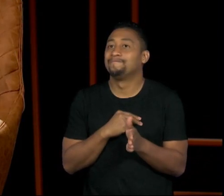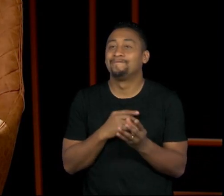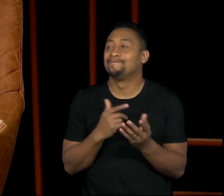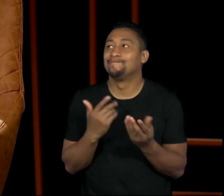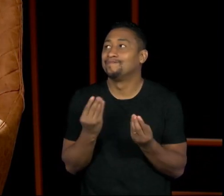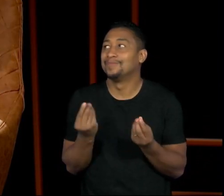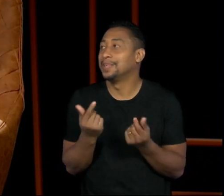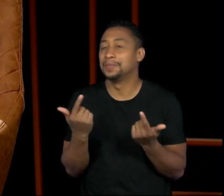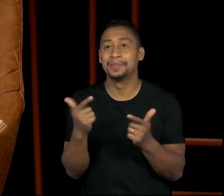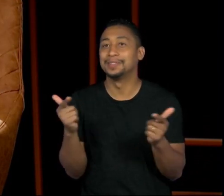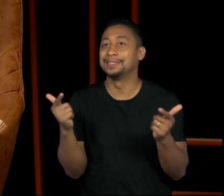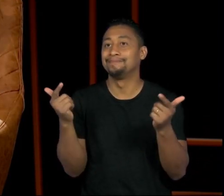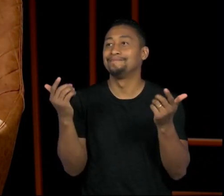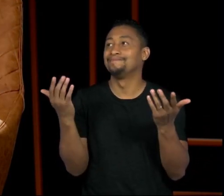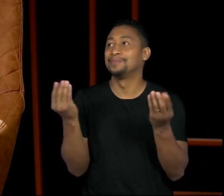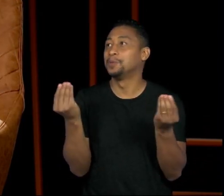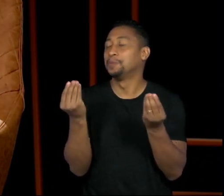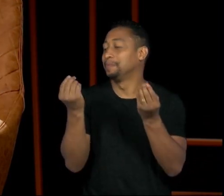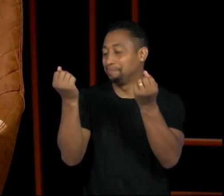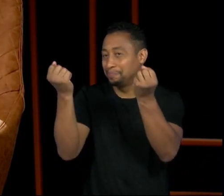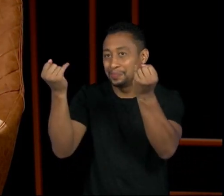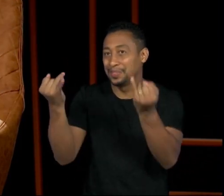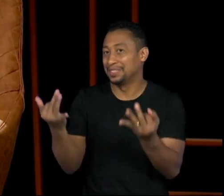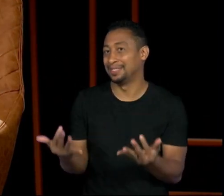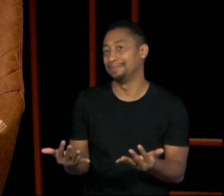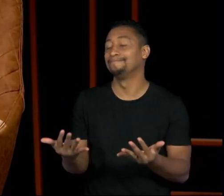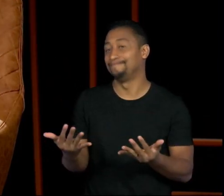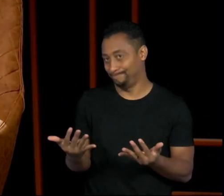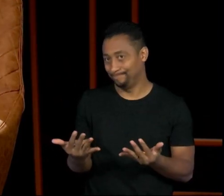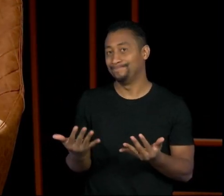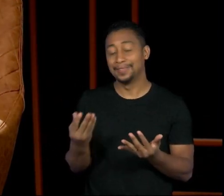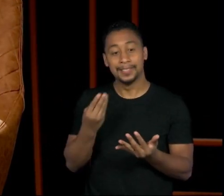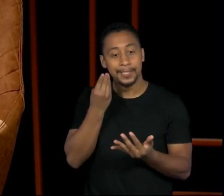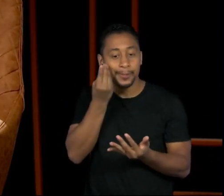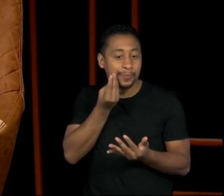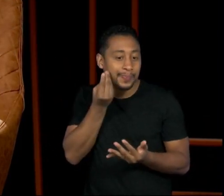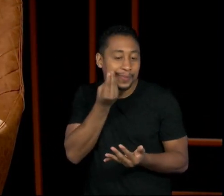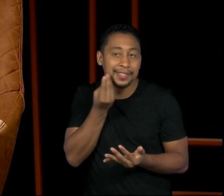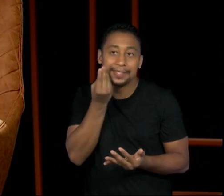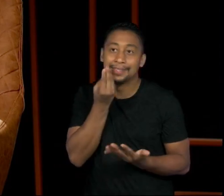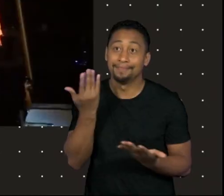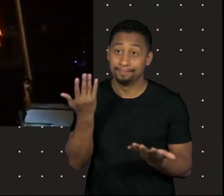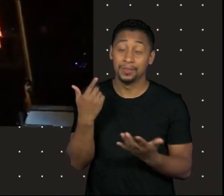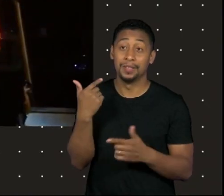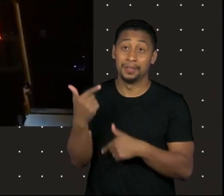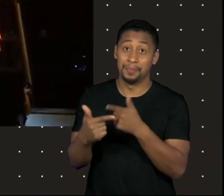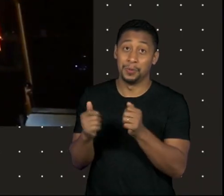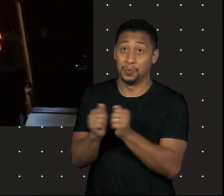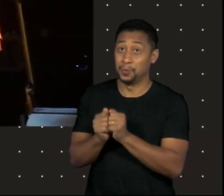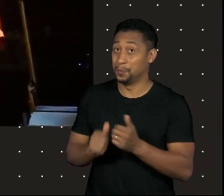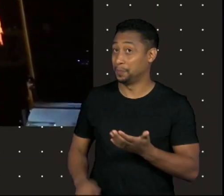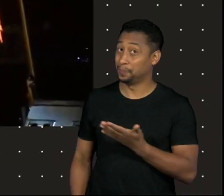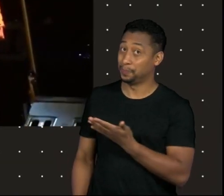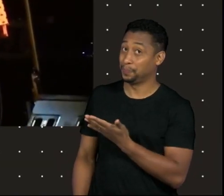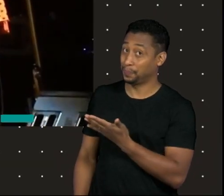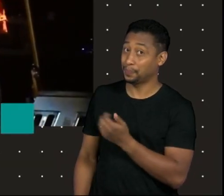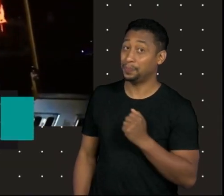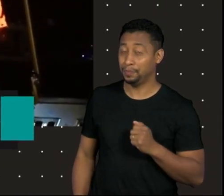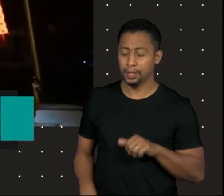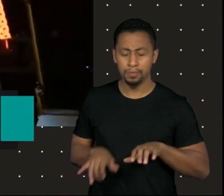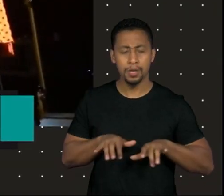preço. É inestimável essa experiência onde eu trabalhei com o Mário Edson,